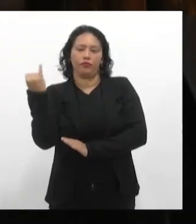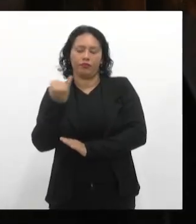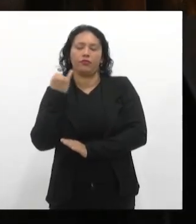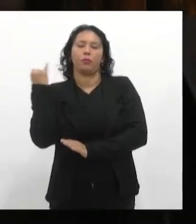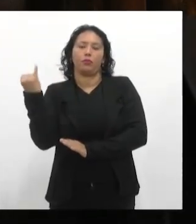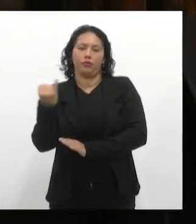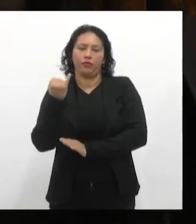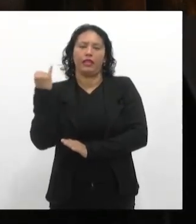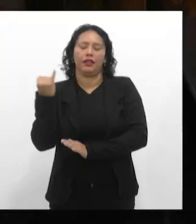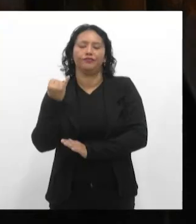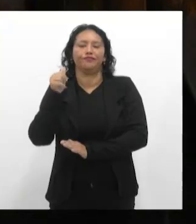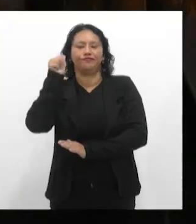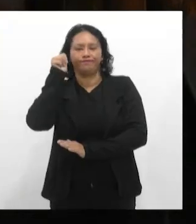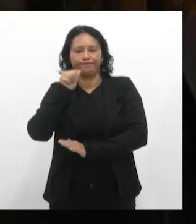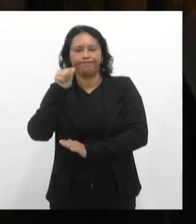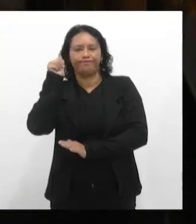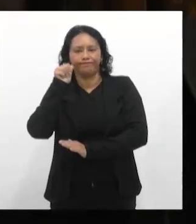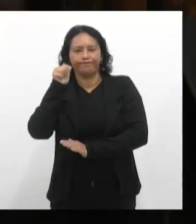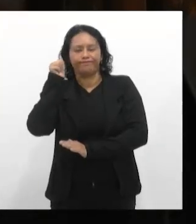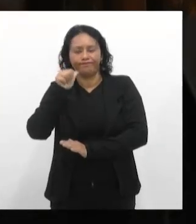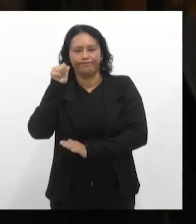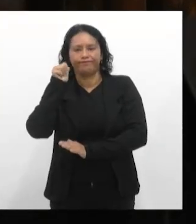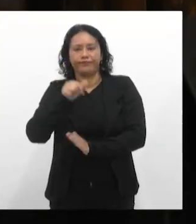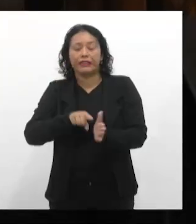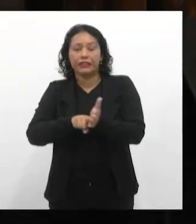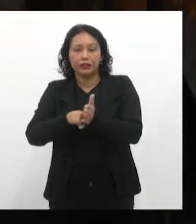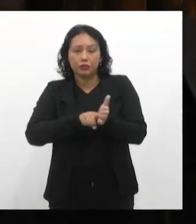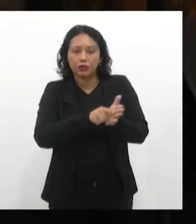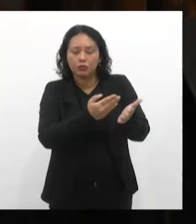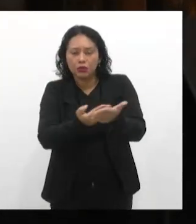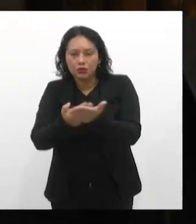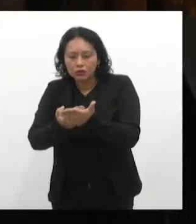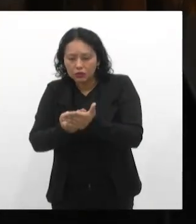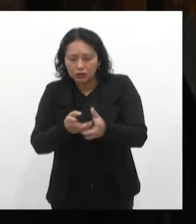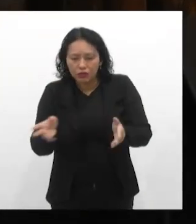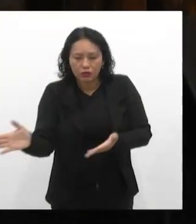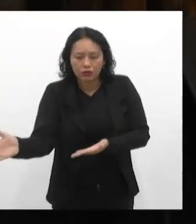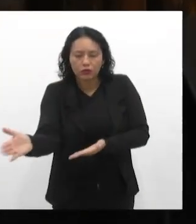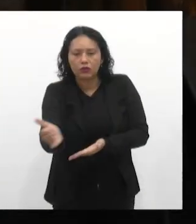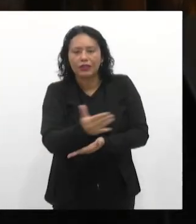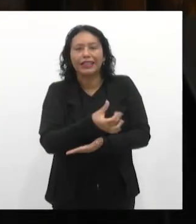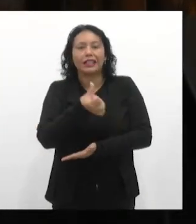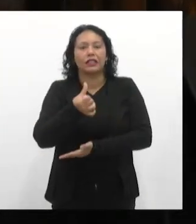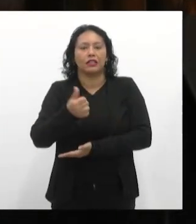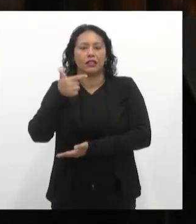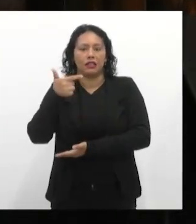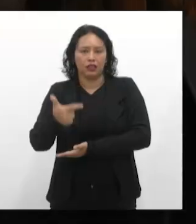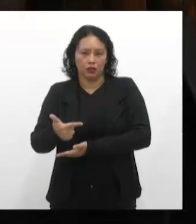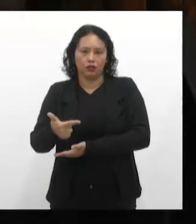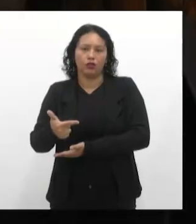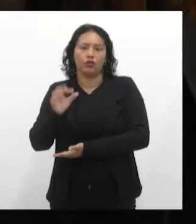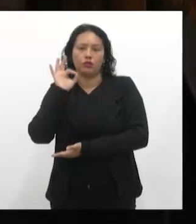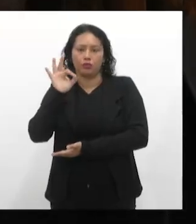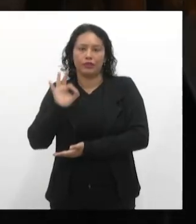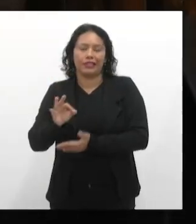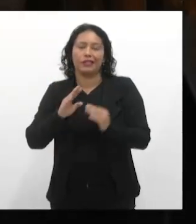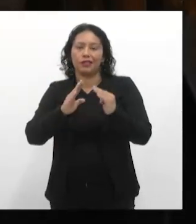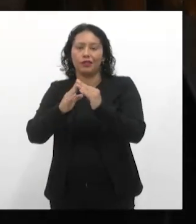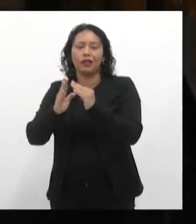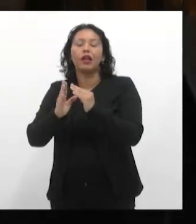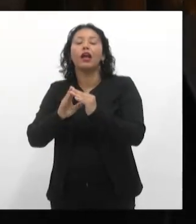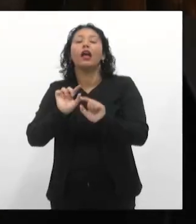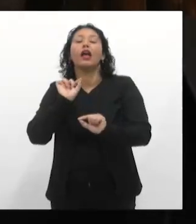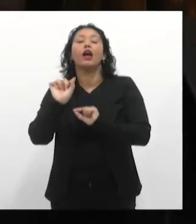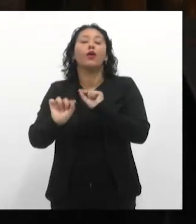situação das mulheres. Esse mesmo estudo revela que 62% desses domicílios são